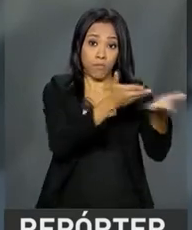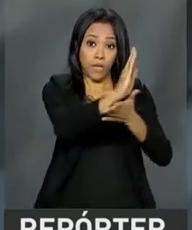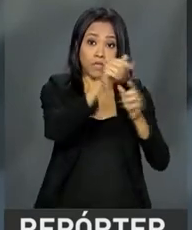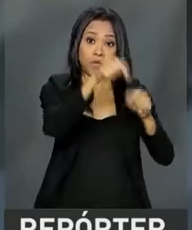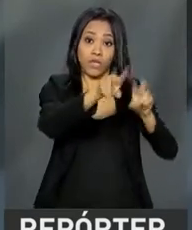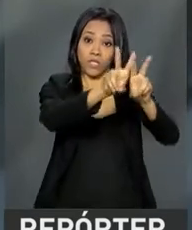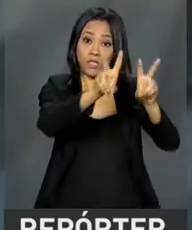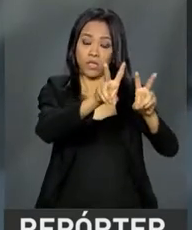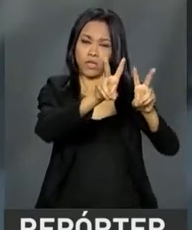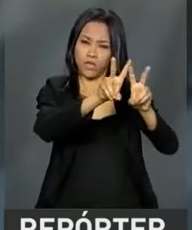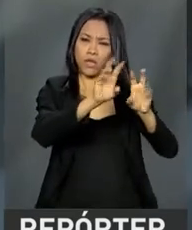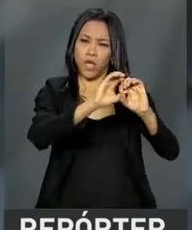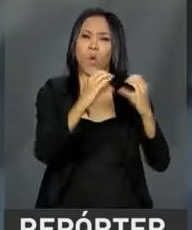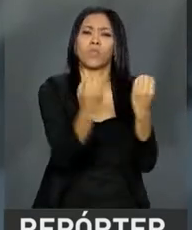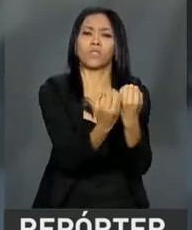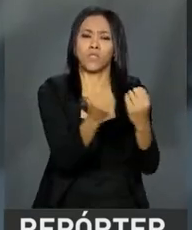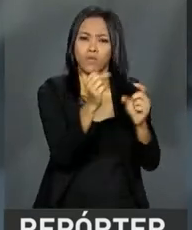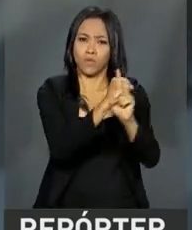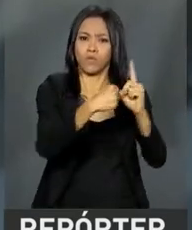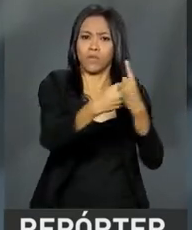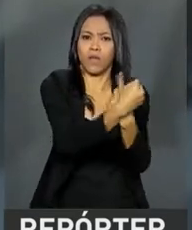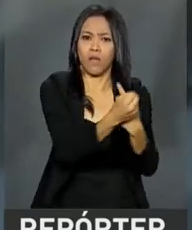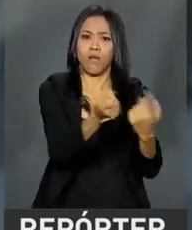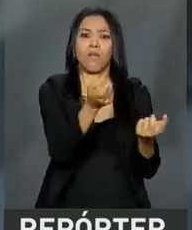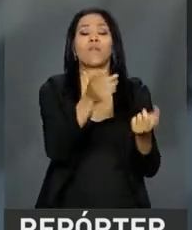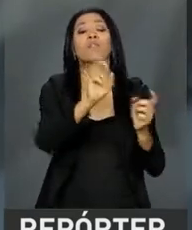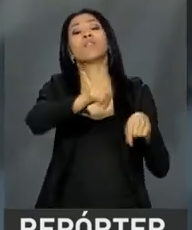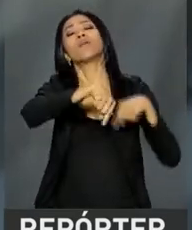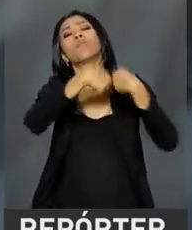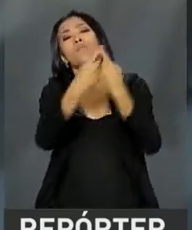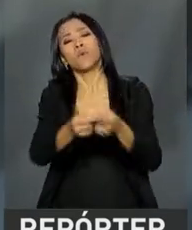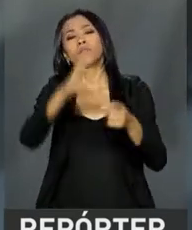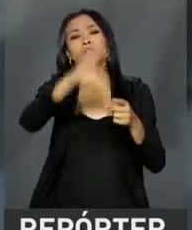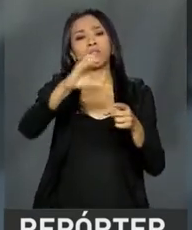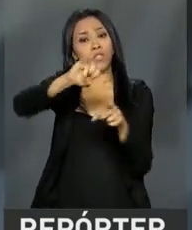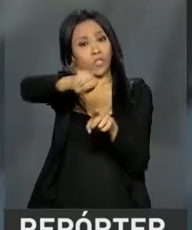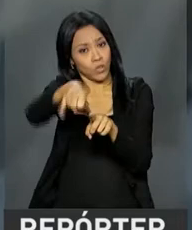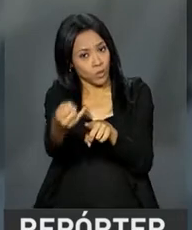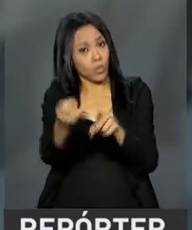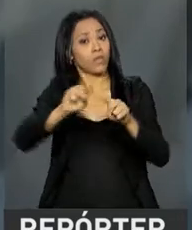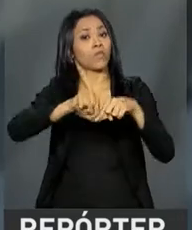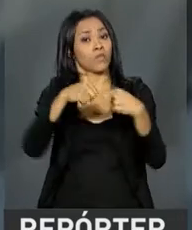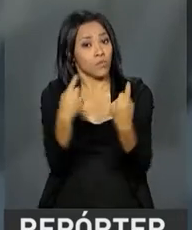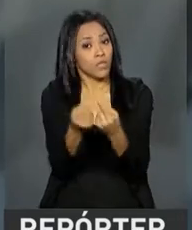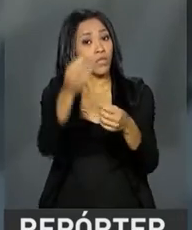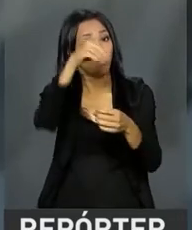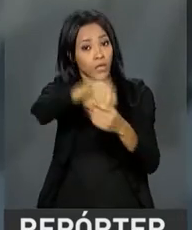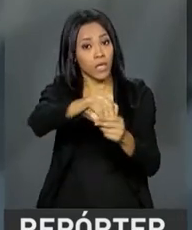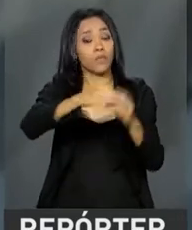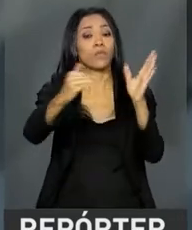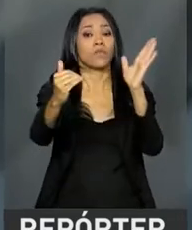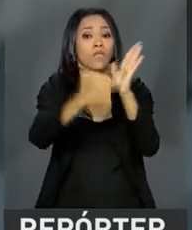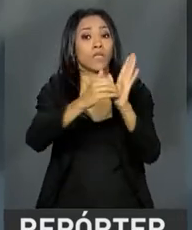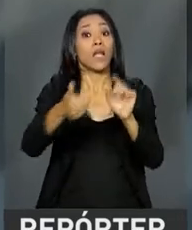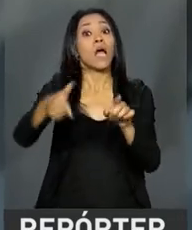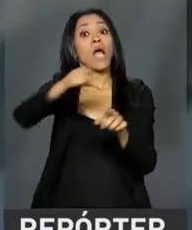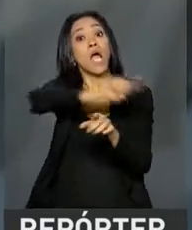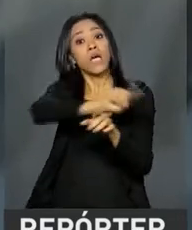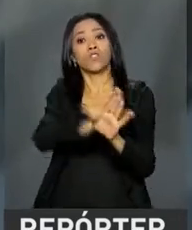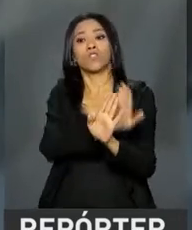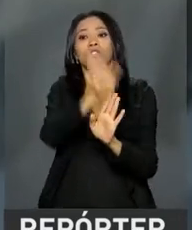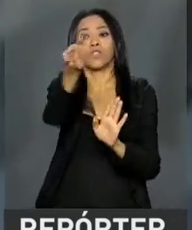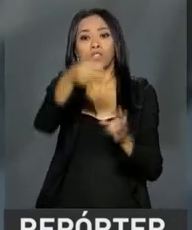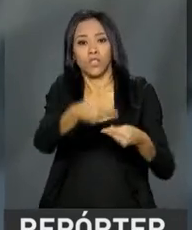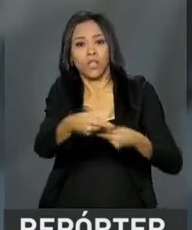ele ainda deve ser analisado pela comissão de constituição e justiça do senado antes de ser votado no plenário da casa o